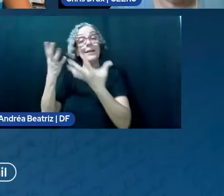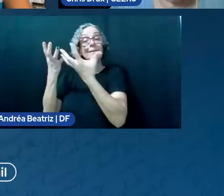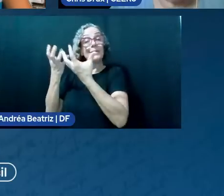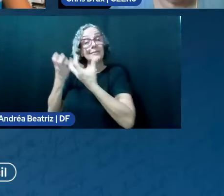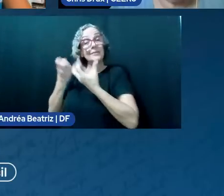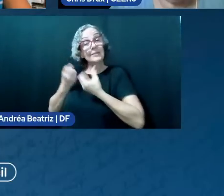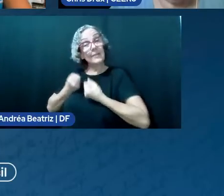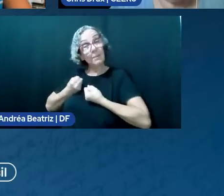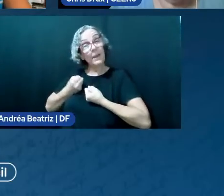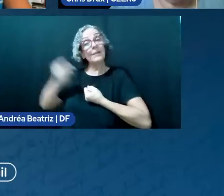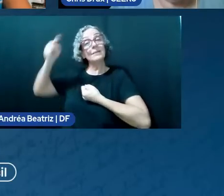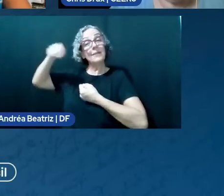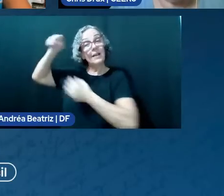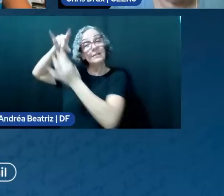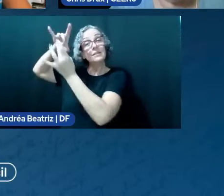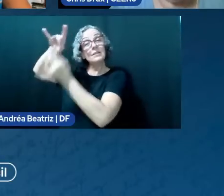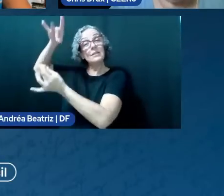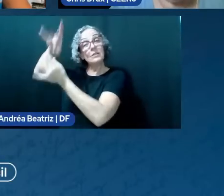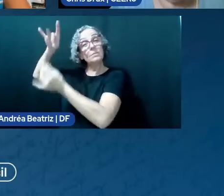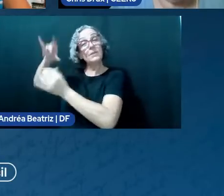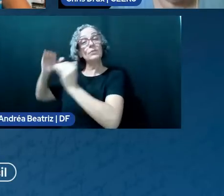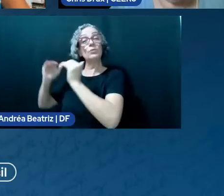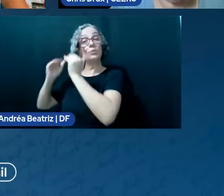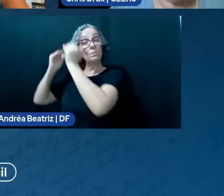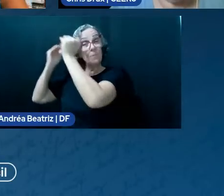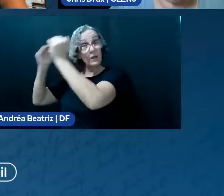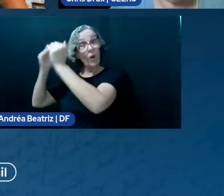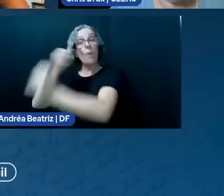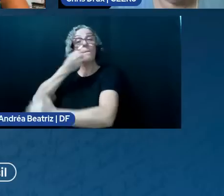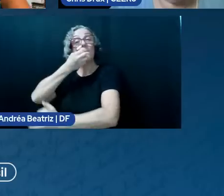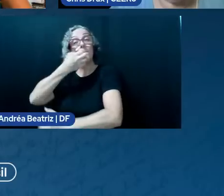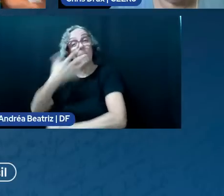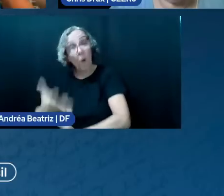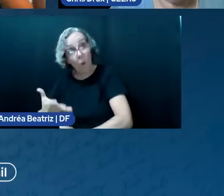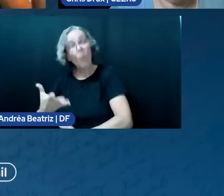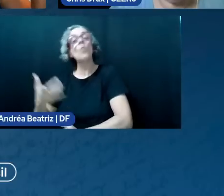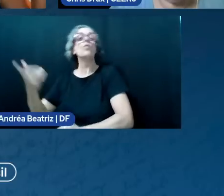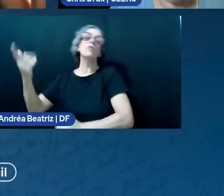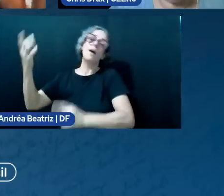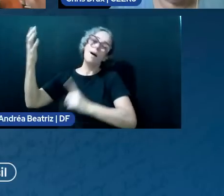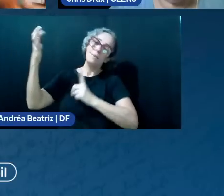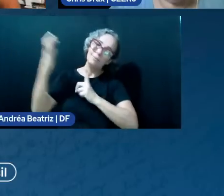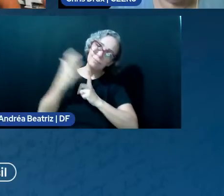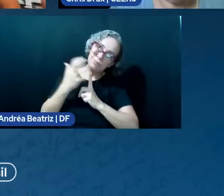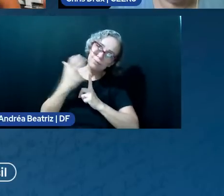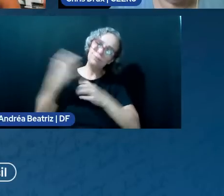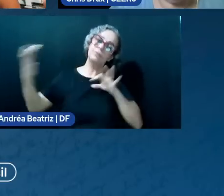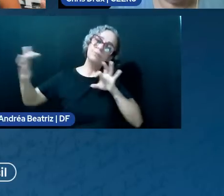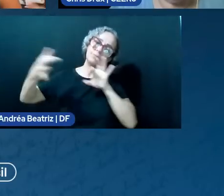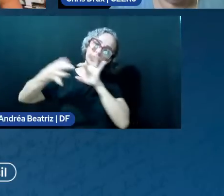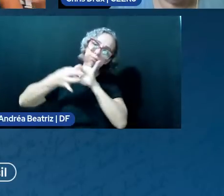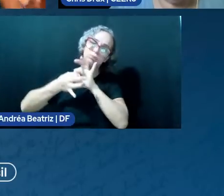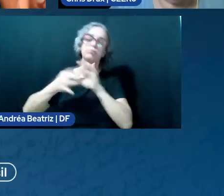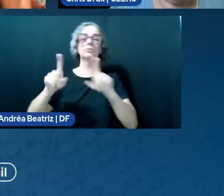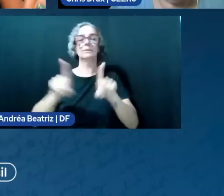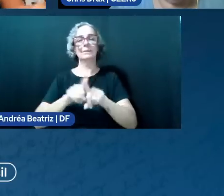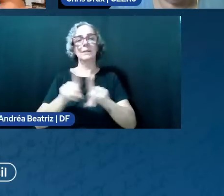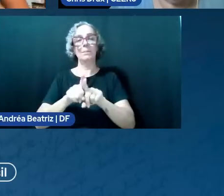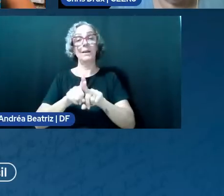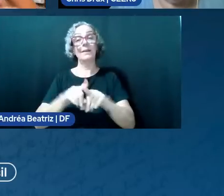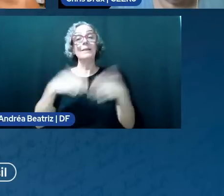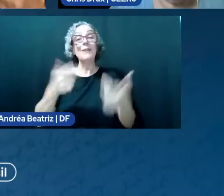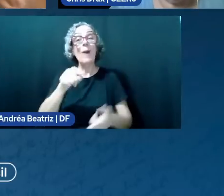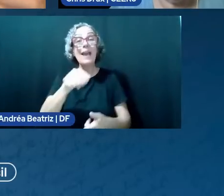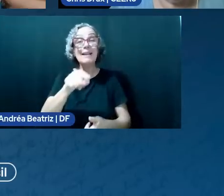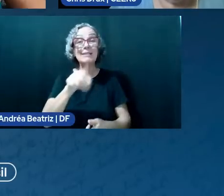que é tudo que nós precisamos nesta vida. Então, a resposta já nos leva a uma série de reflexões e uma série